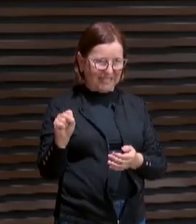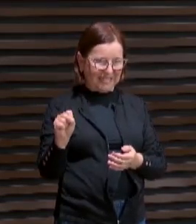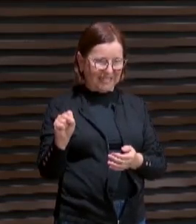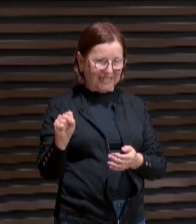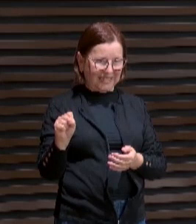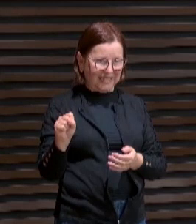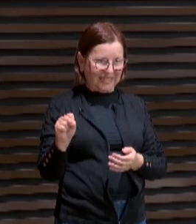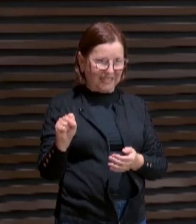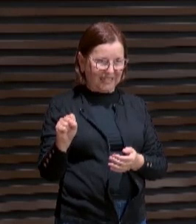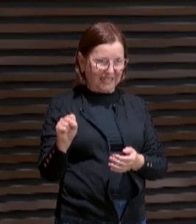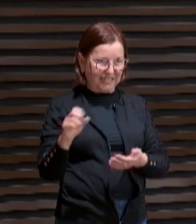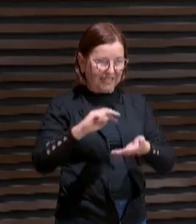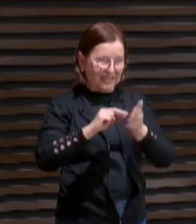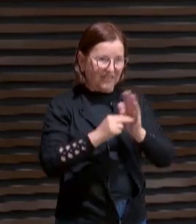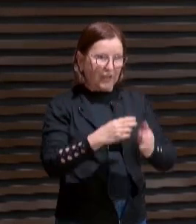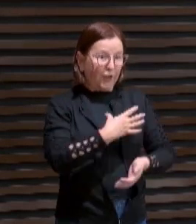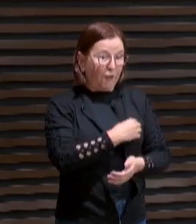é filho do Pai.